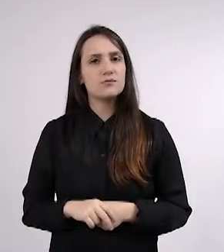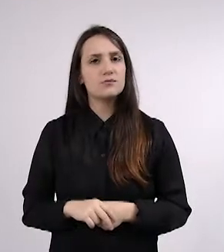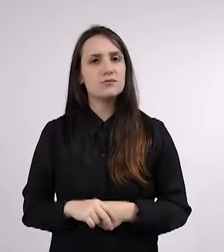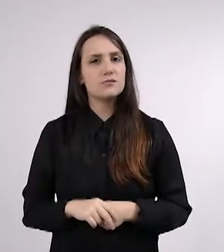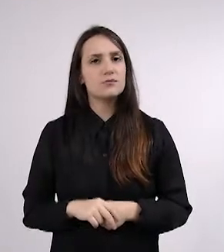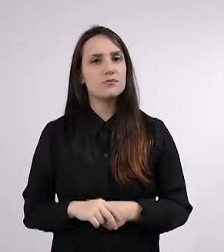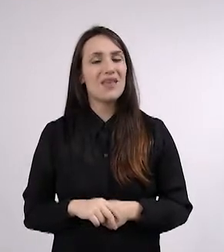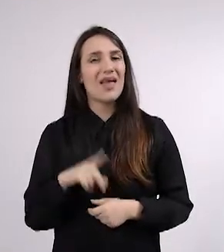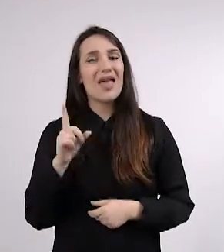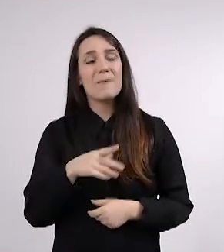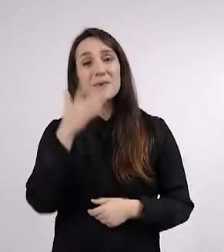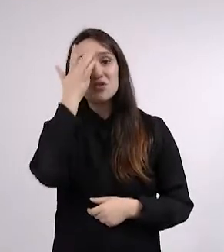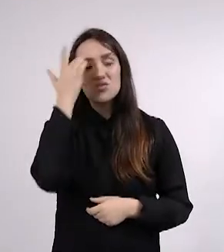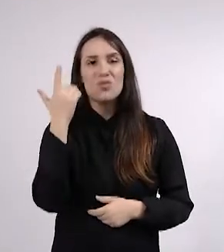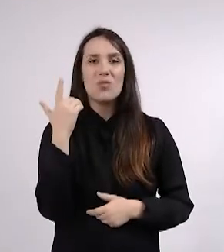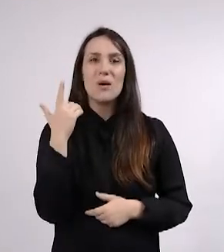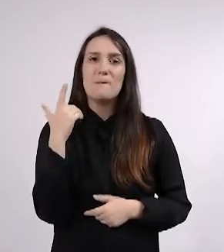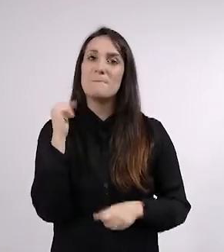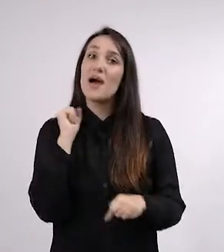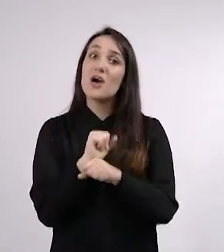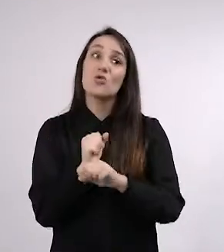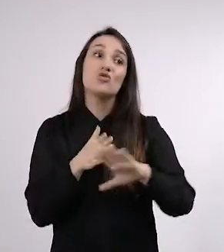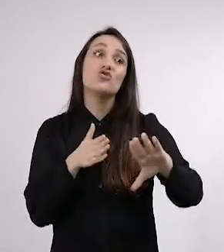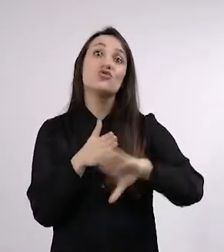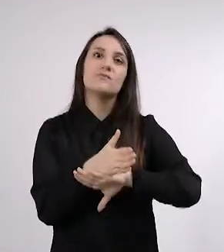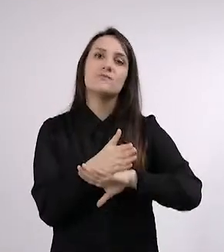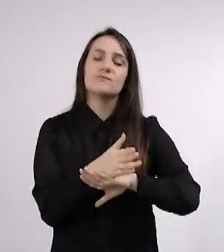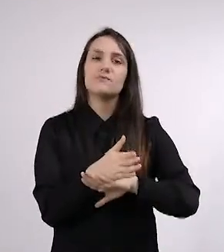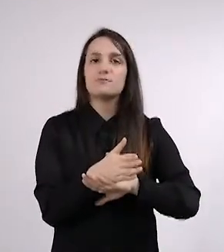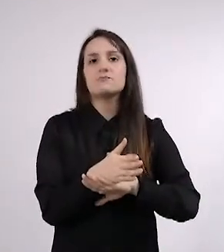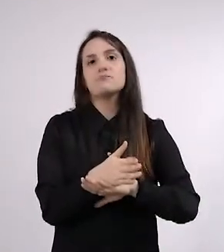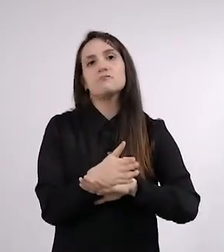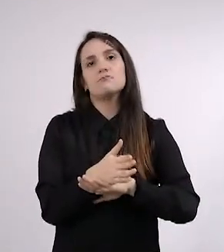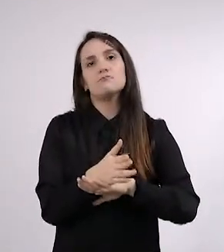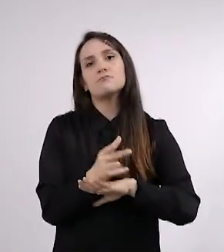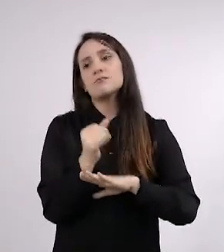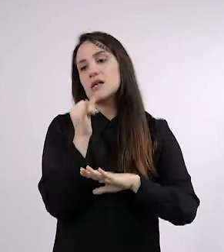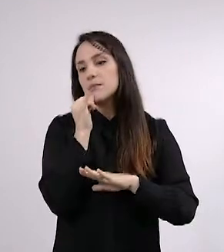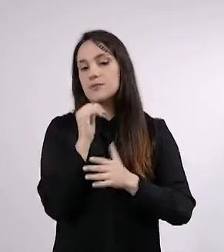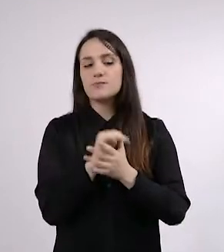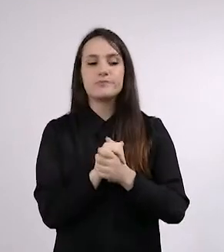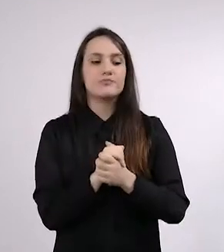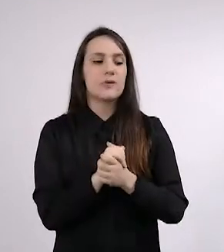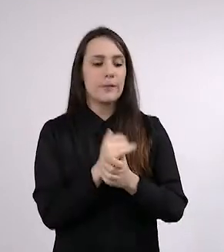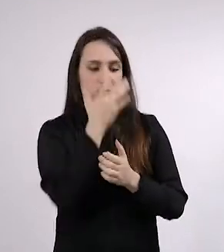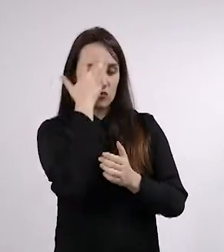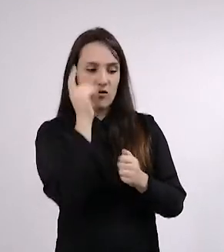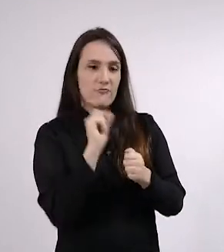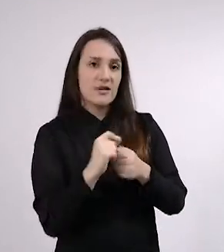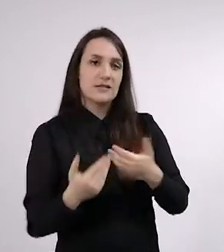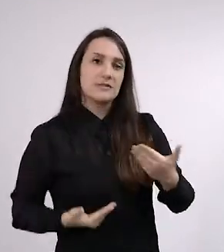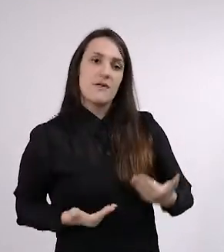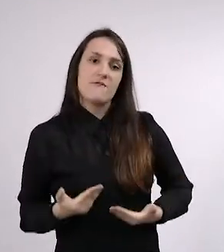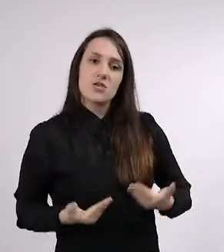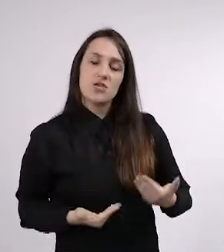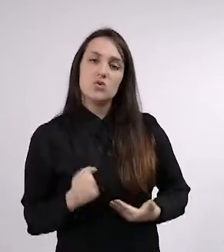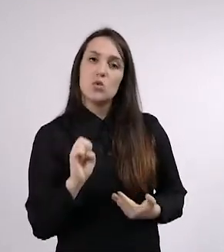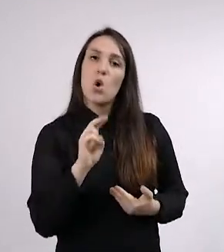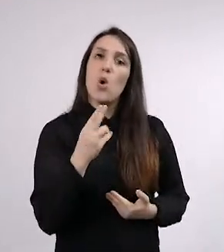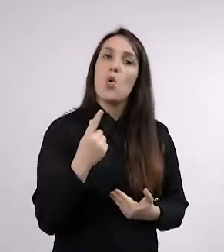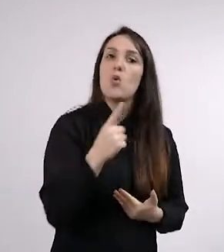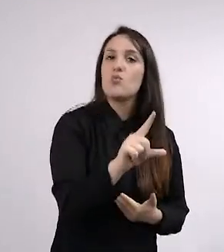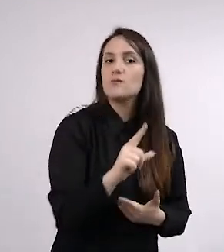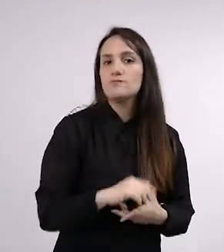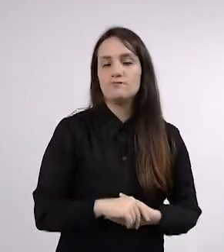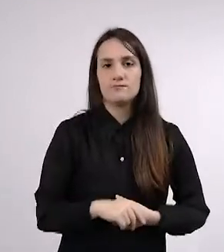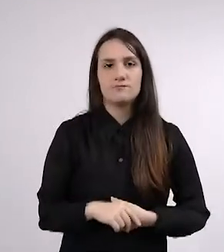as pessoas deixaram de frequentar, né? Seja o prestador de serviço, e aí nós estamos